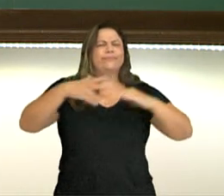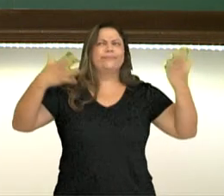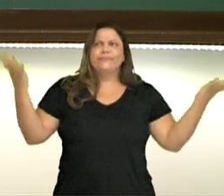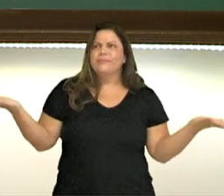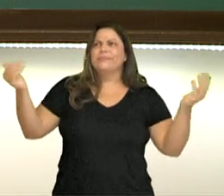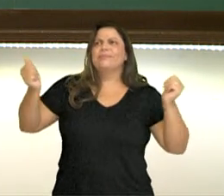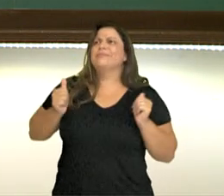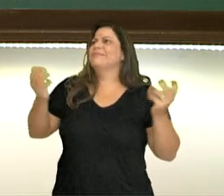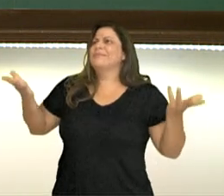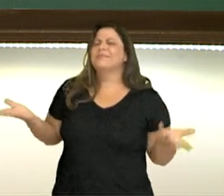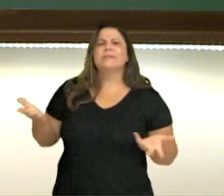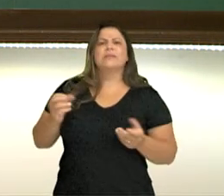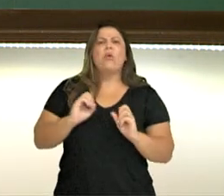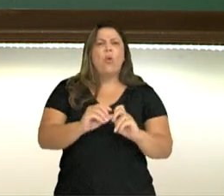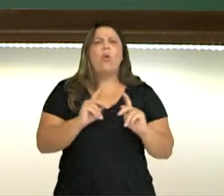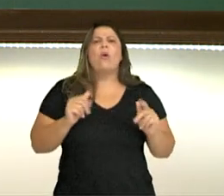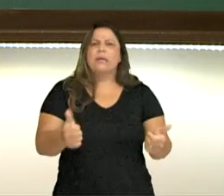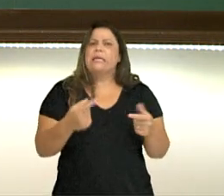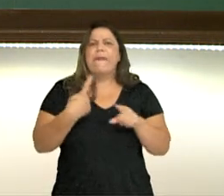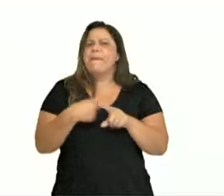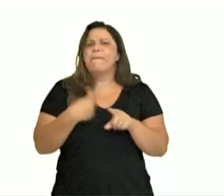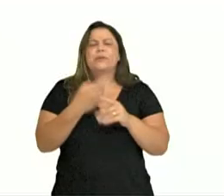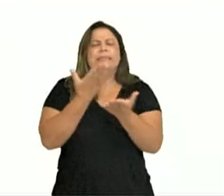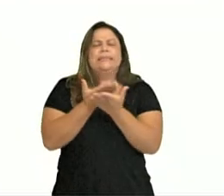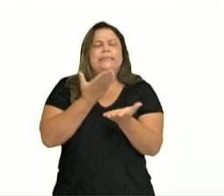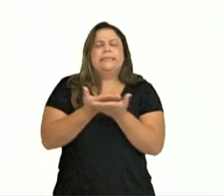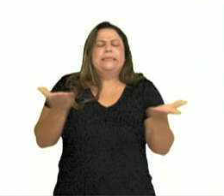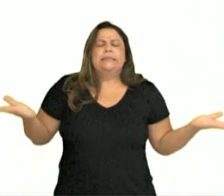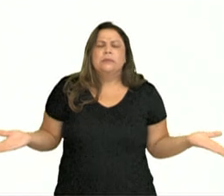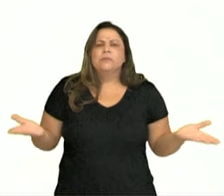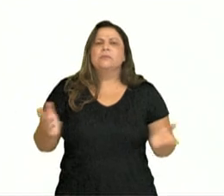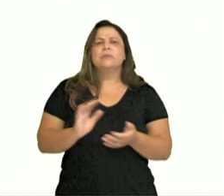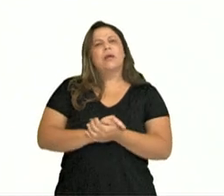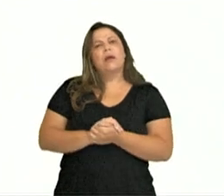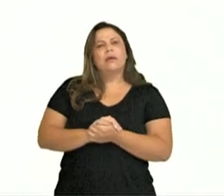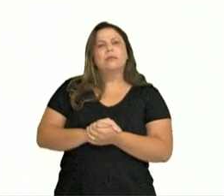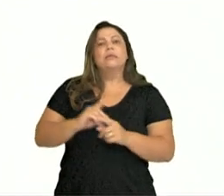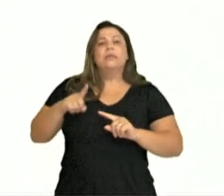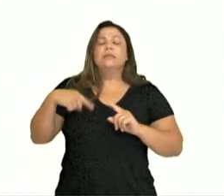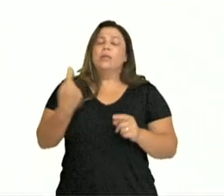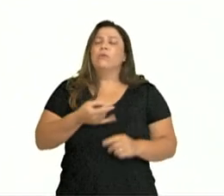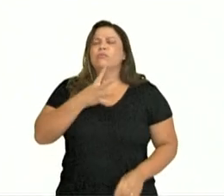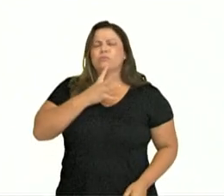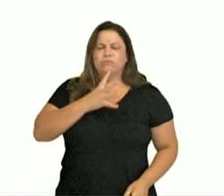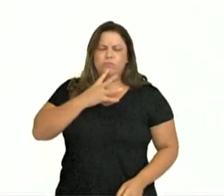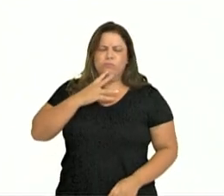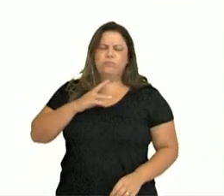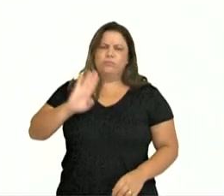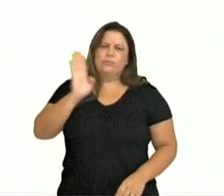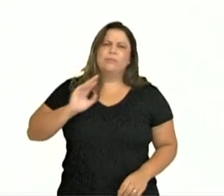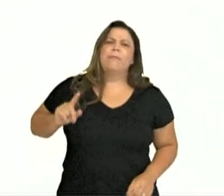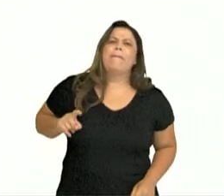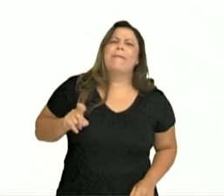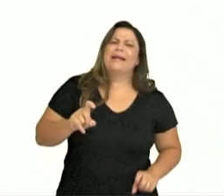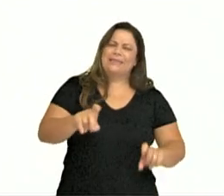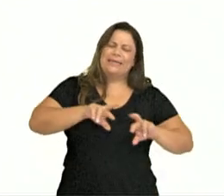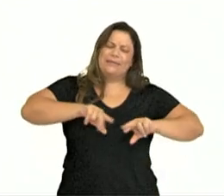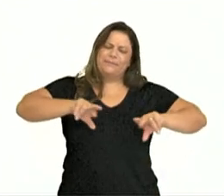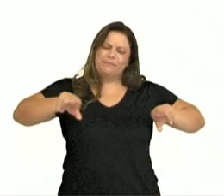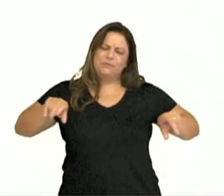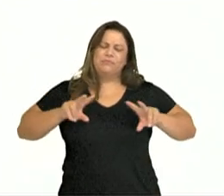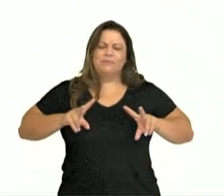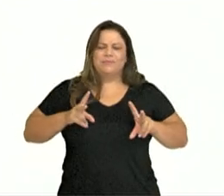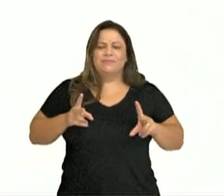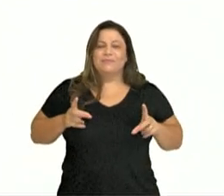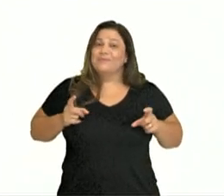estar se perguntando, tudo bem, mas por que que eu preciso estudar isso, né? Então, o fato da gente conhecer as bacteriosas, a gente tem uma